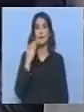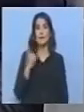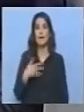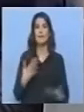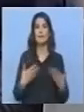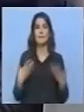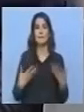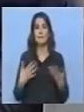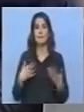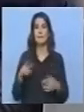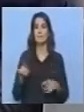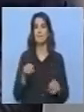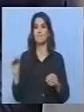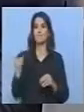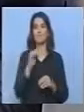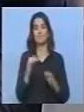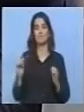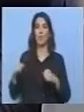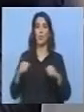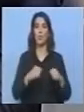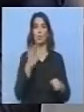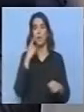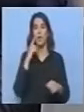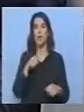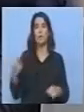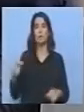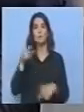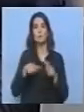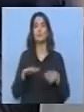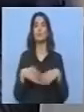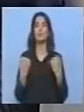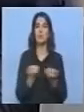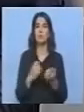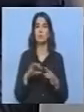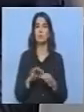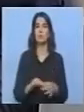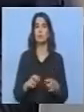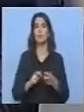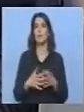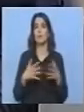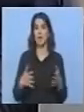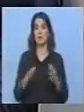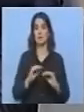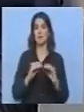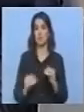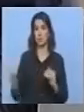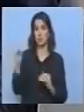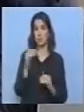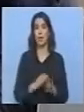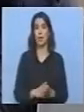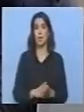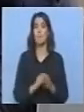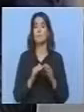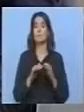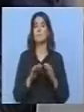alguns consensos também envolvendo outras pessoas da sociedade em relação às grandes questões do ensino superior. Mas eu